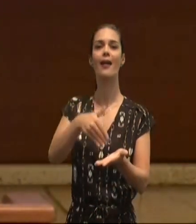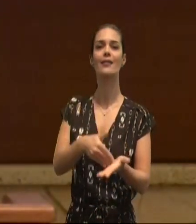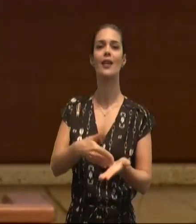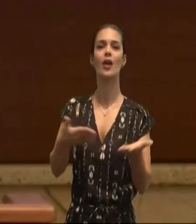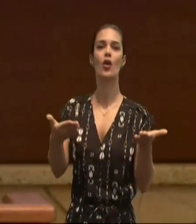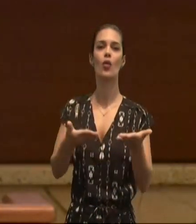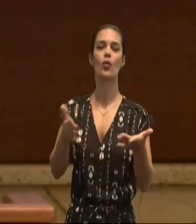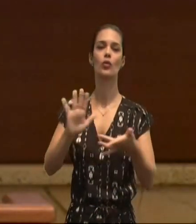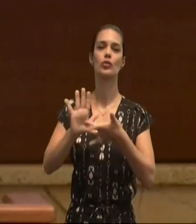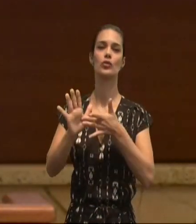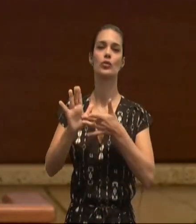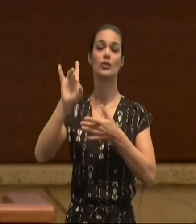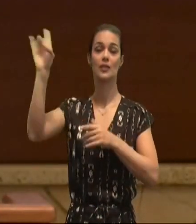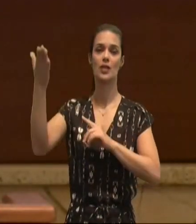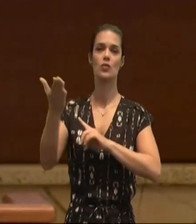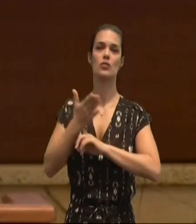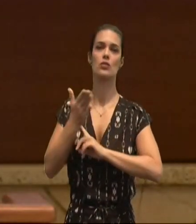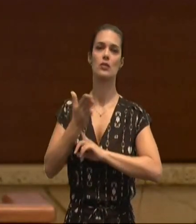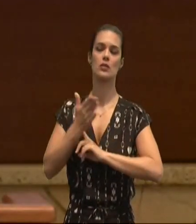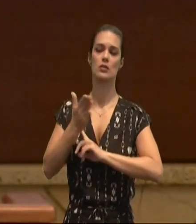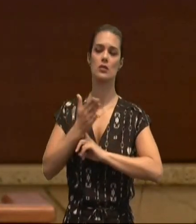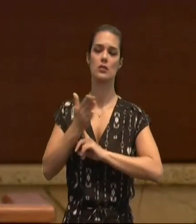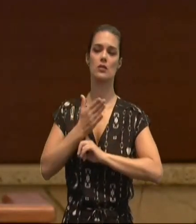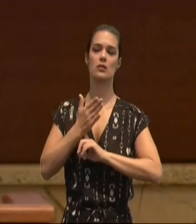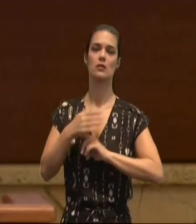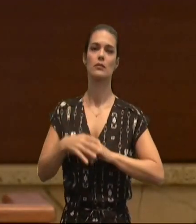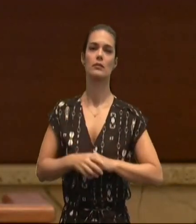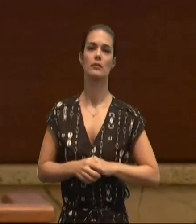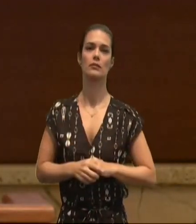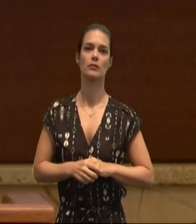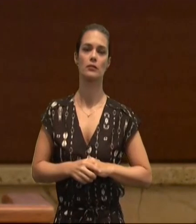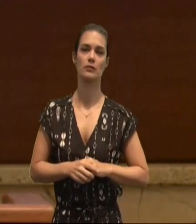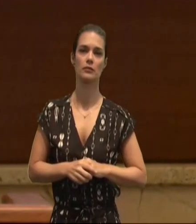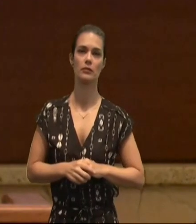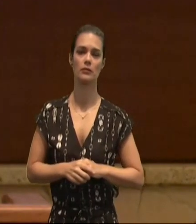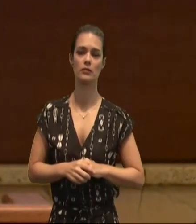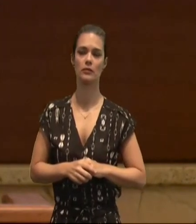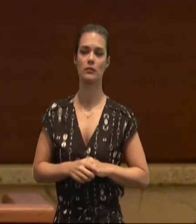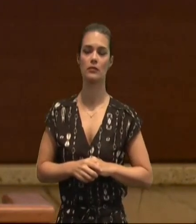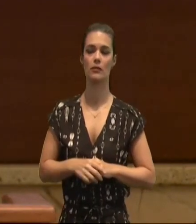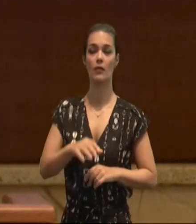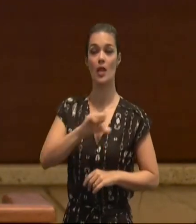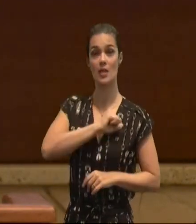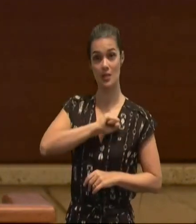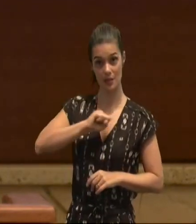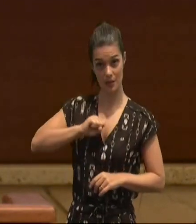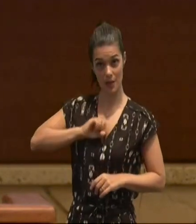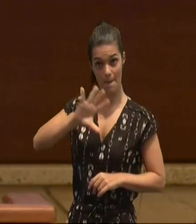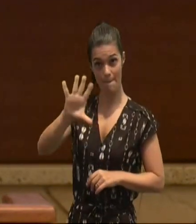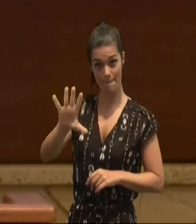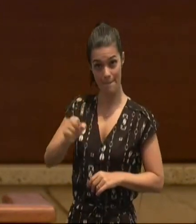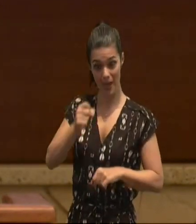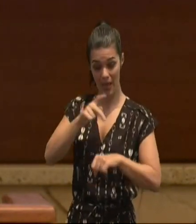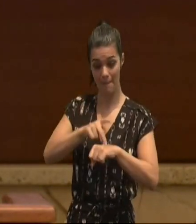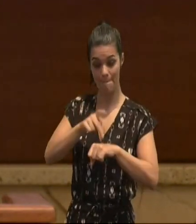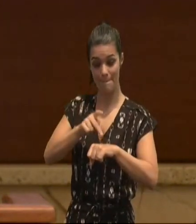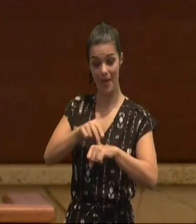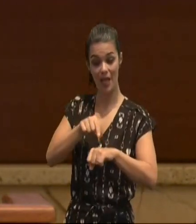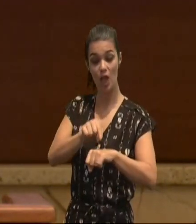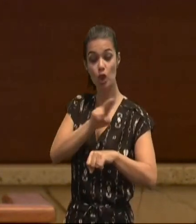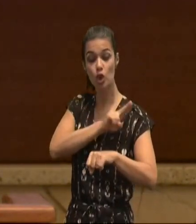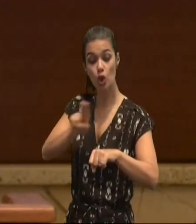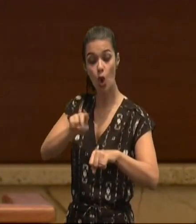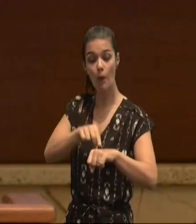Mispá ou Mispé, torre de vigia. Samuel pega uma pedra e dá o nome